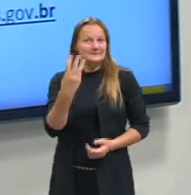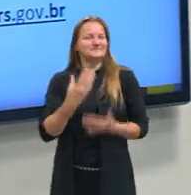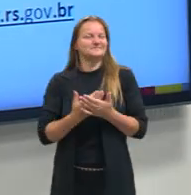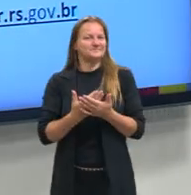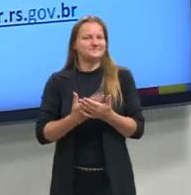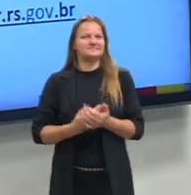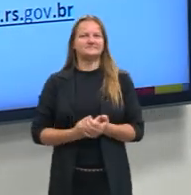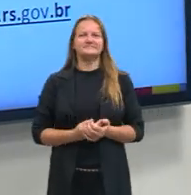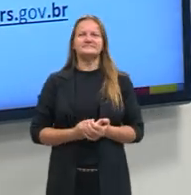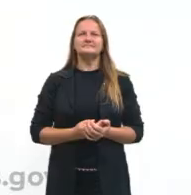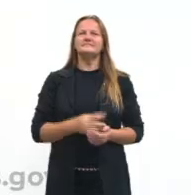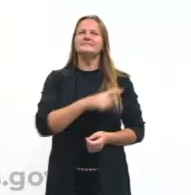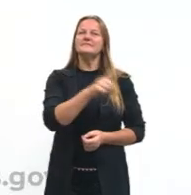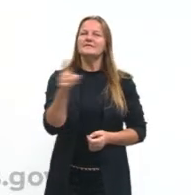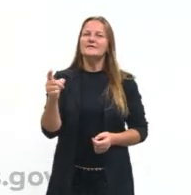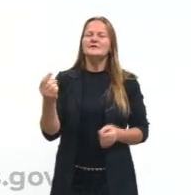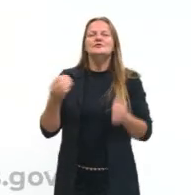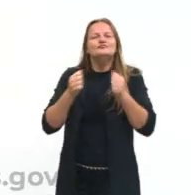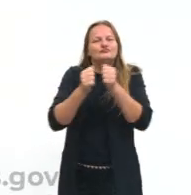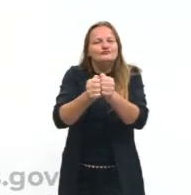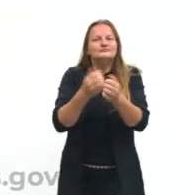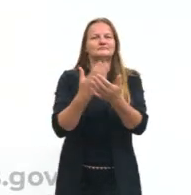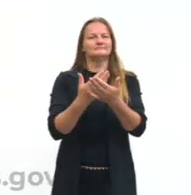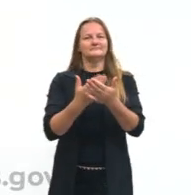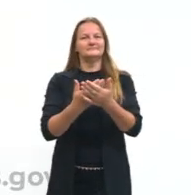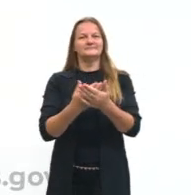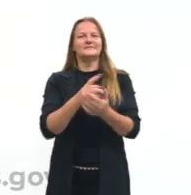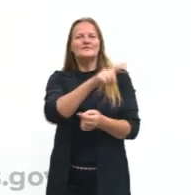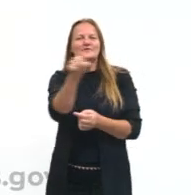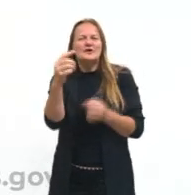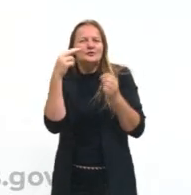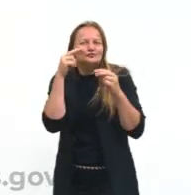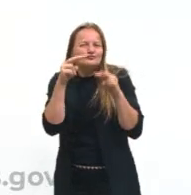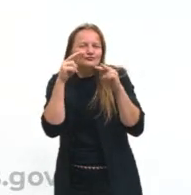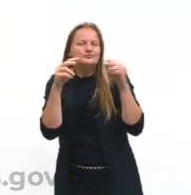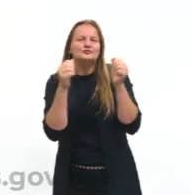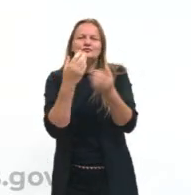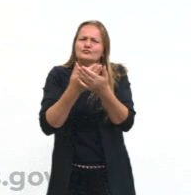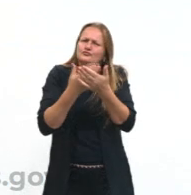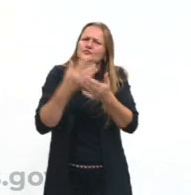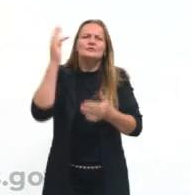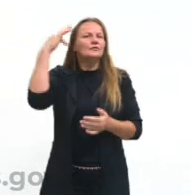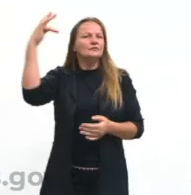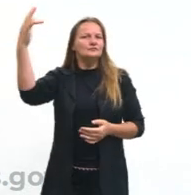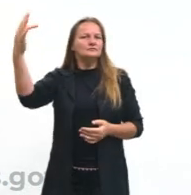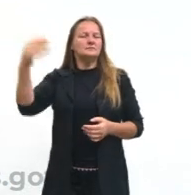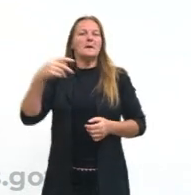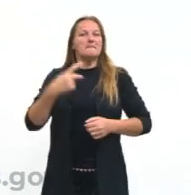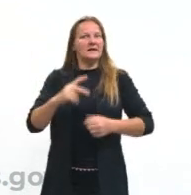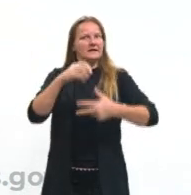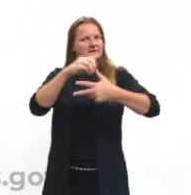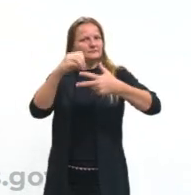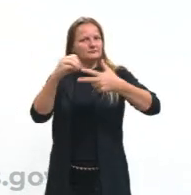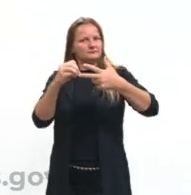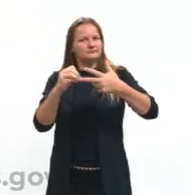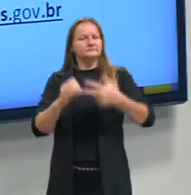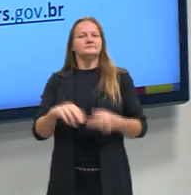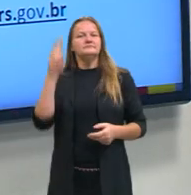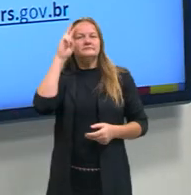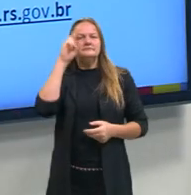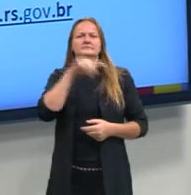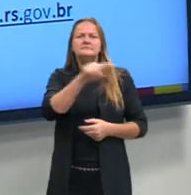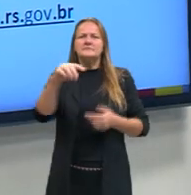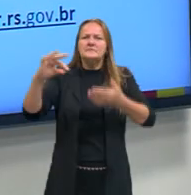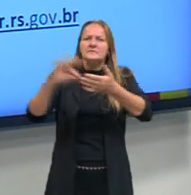e já agradeço você que vem nos acompanhando nossas aulas você que vem a estudando filosofia para o Enem lembrando